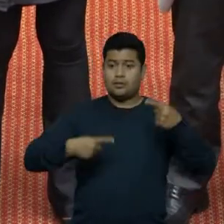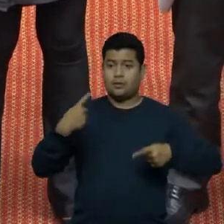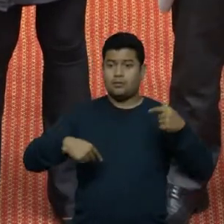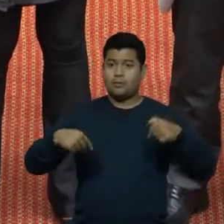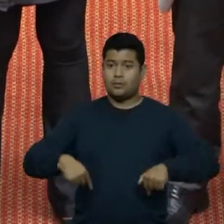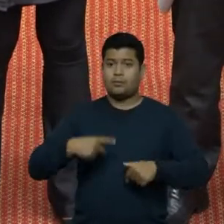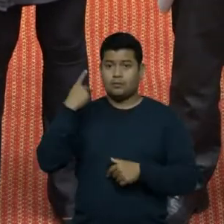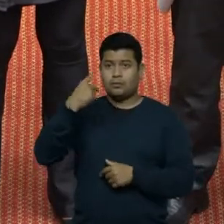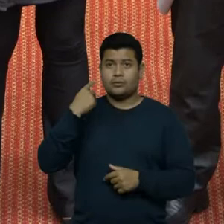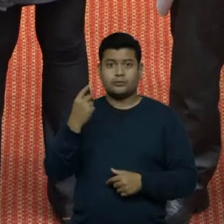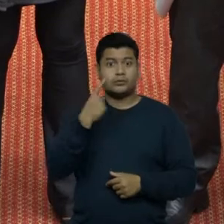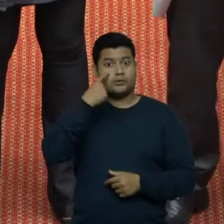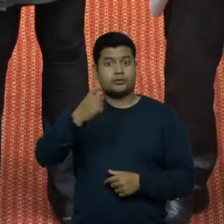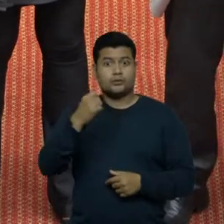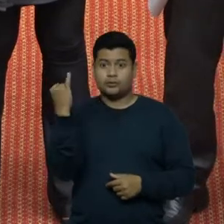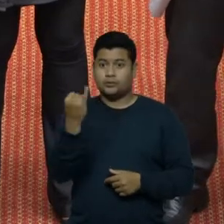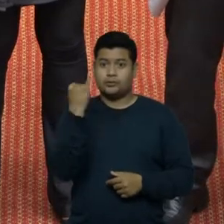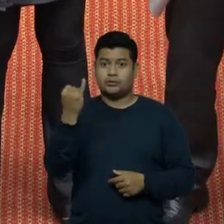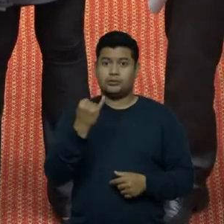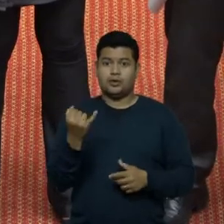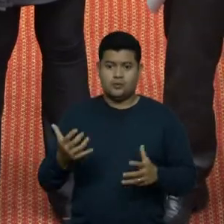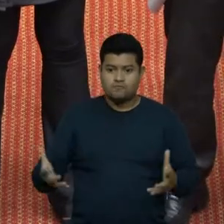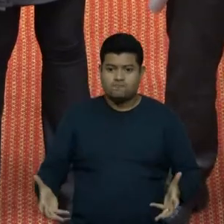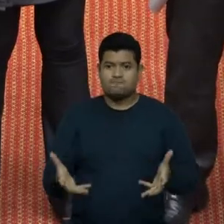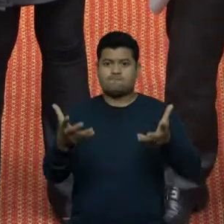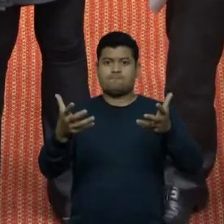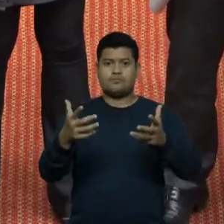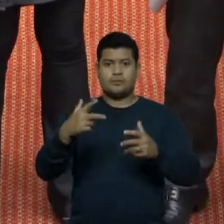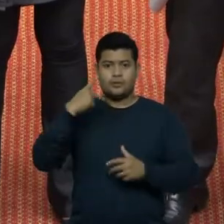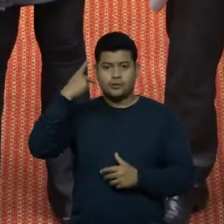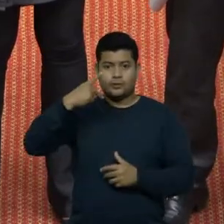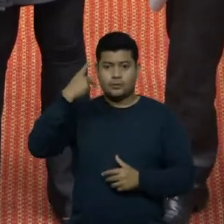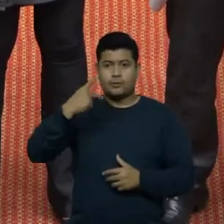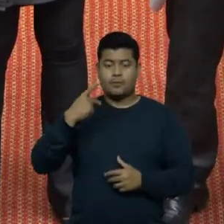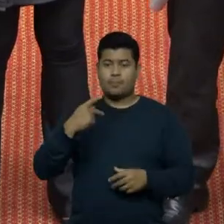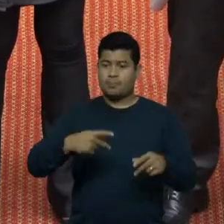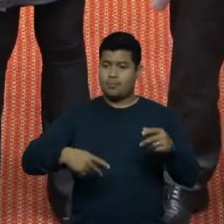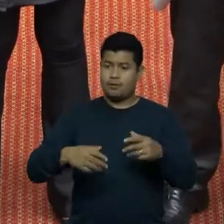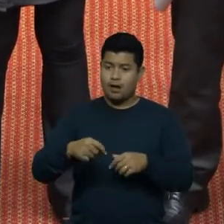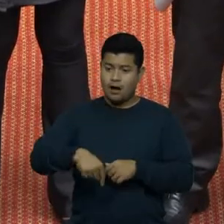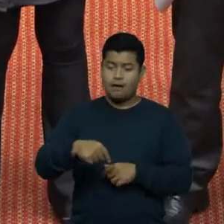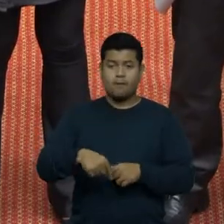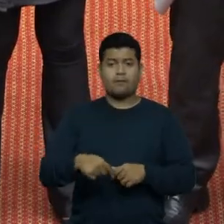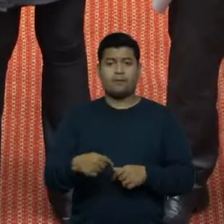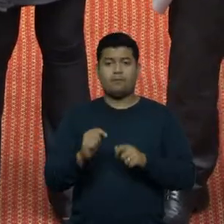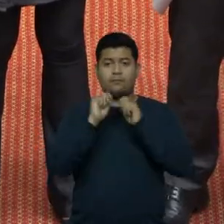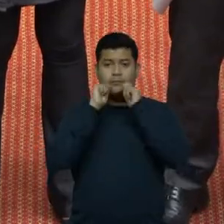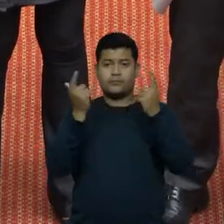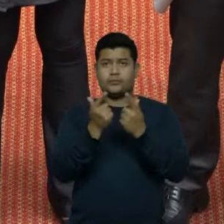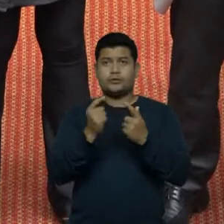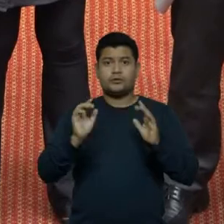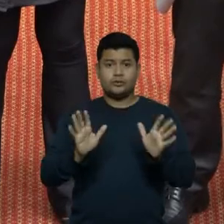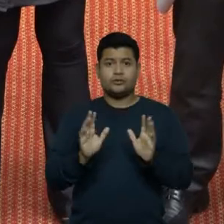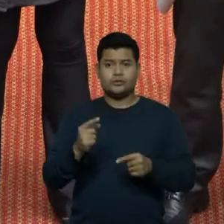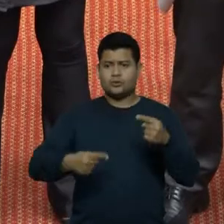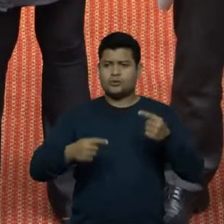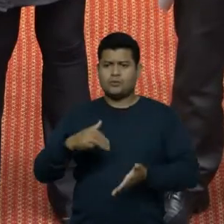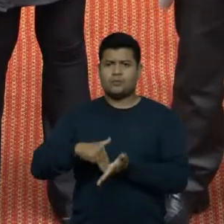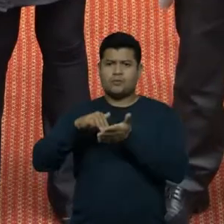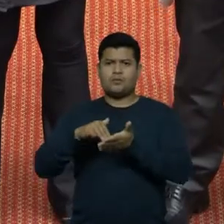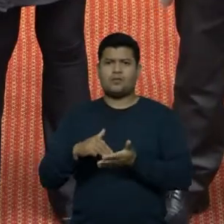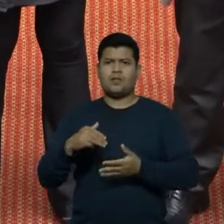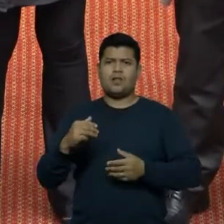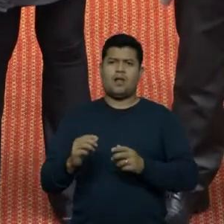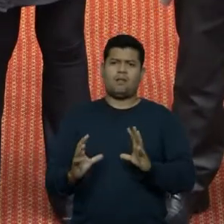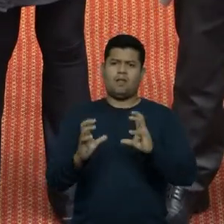extremamente interessante importante engradece engrandece o Parlamento discutimos já é Emoções aqui desnecessárias e